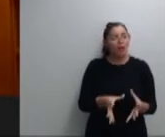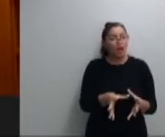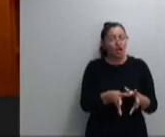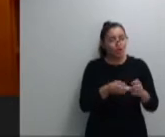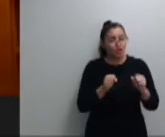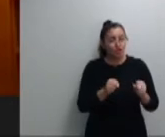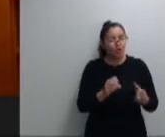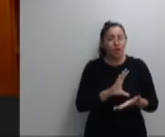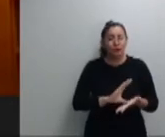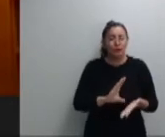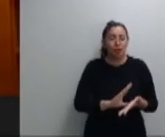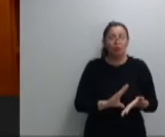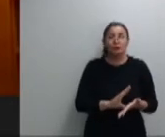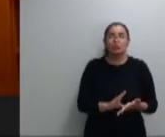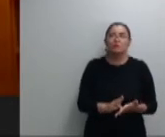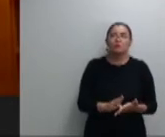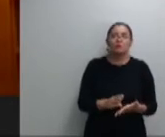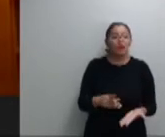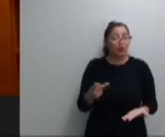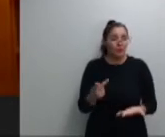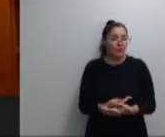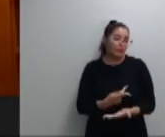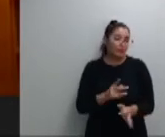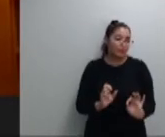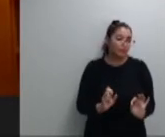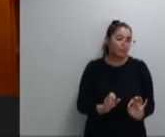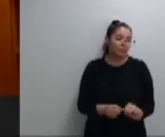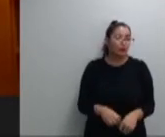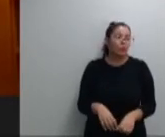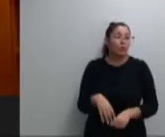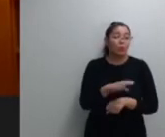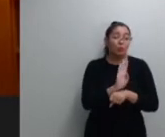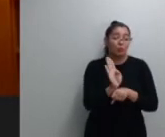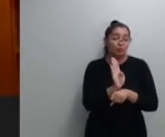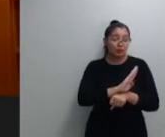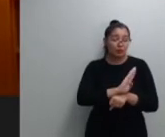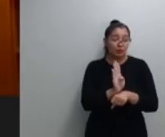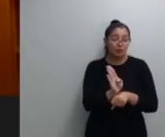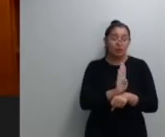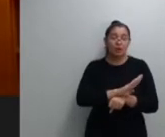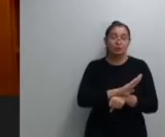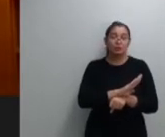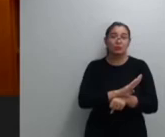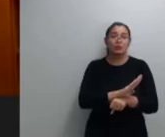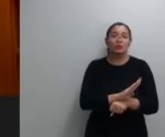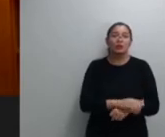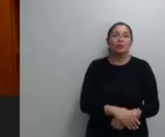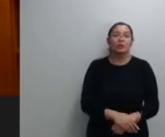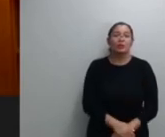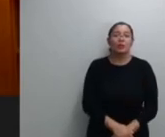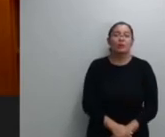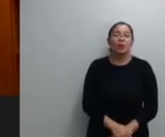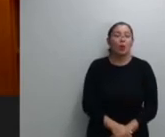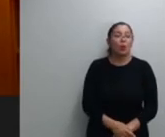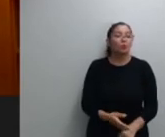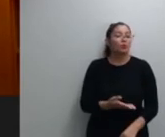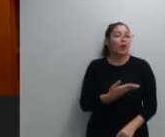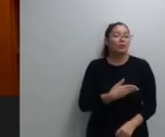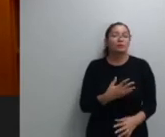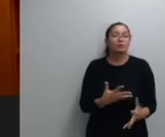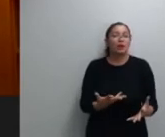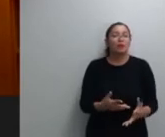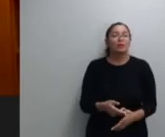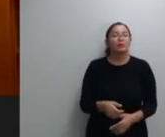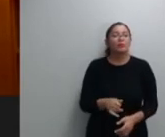taxistas. Eu sei disso porque tenho grandes amigos, excelentes amigos, são taxistas em Fortaleza. Eles compram, por exemplo, um